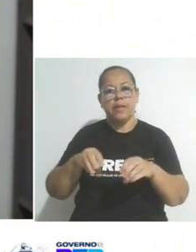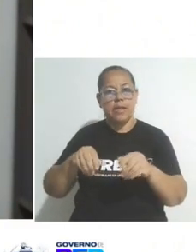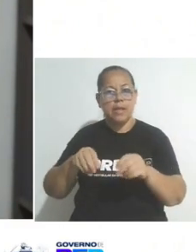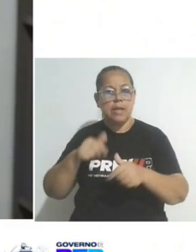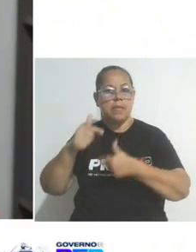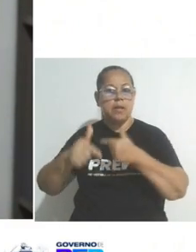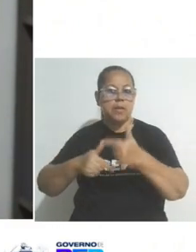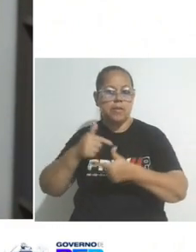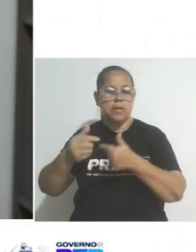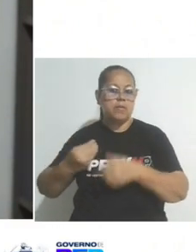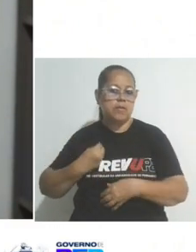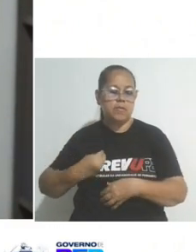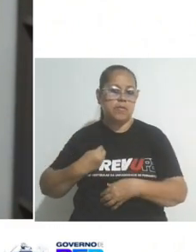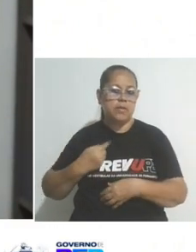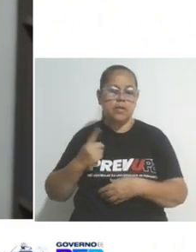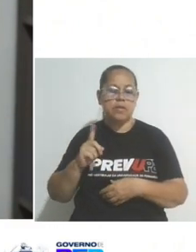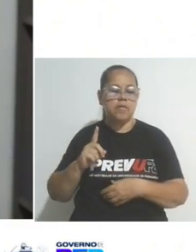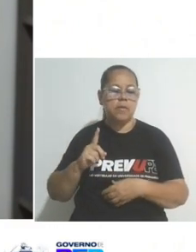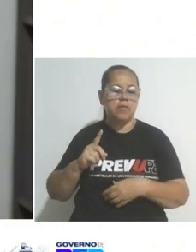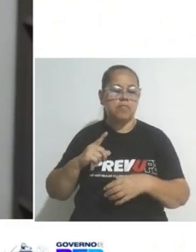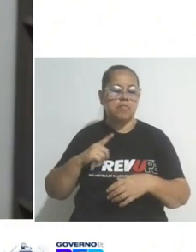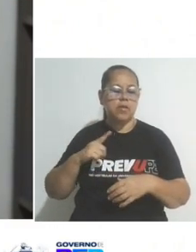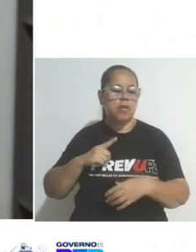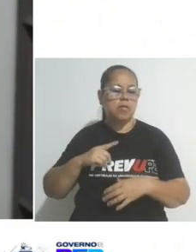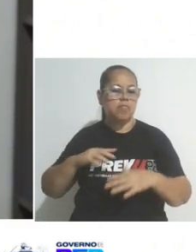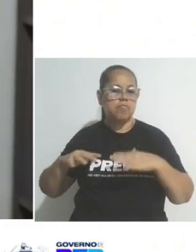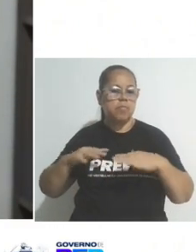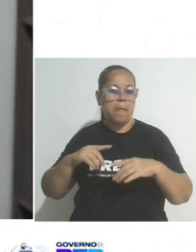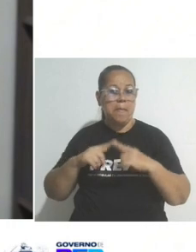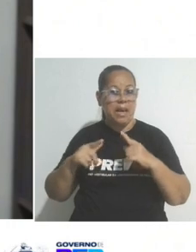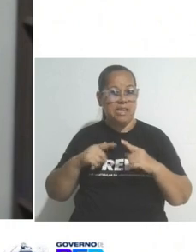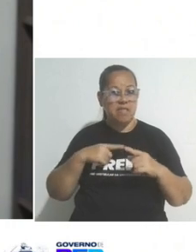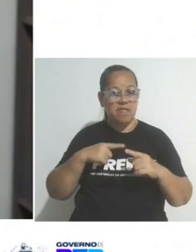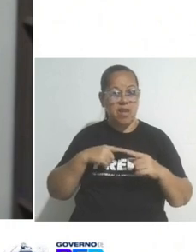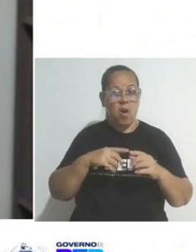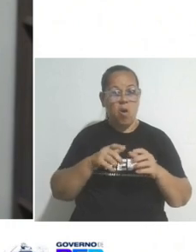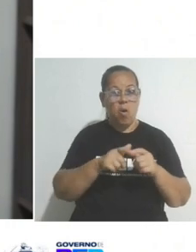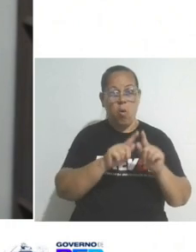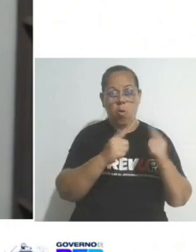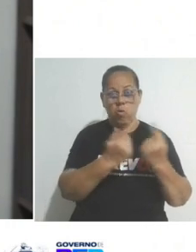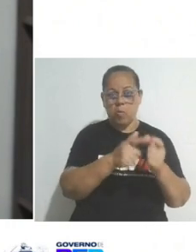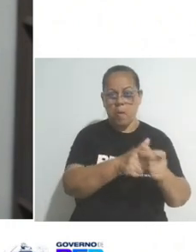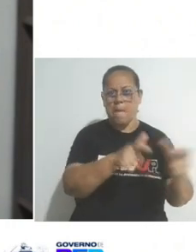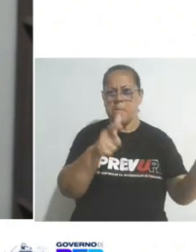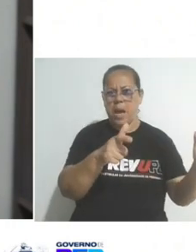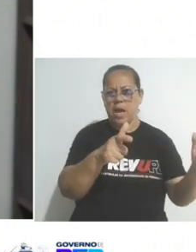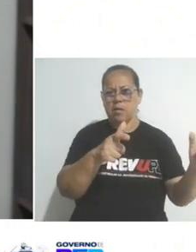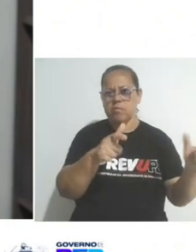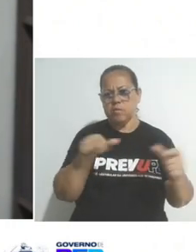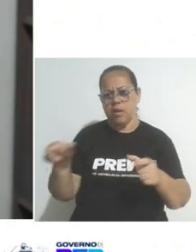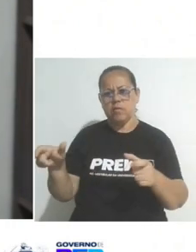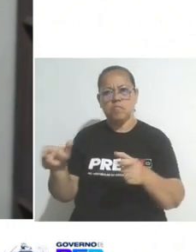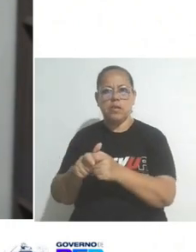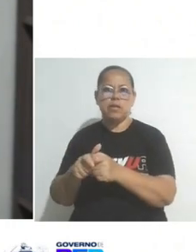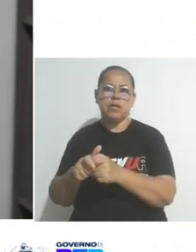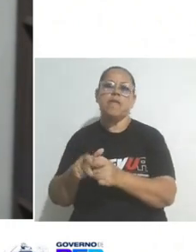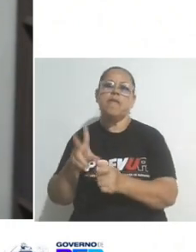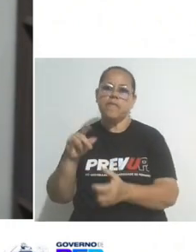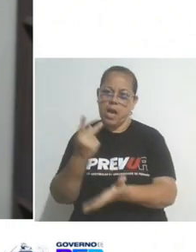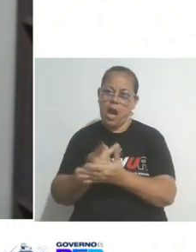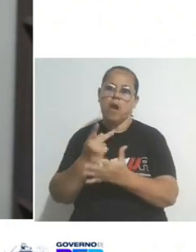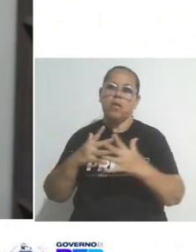vivência elas vão inexistir sempre que houver privilégio de um grupo em detrimento de outro haverá conflito